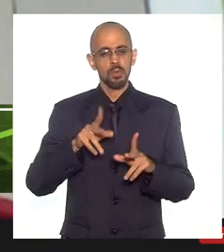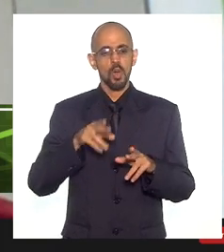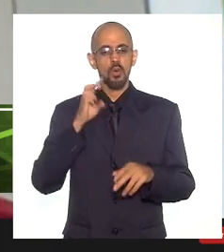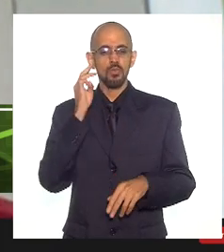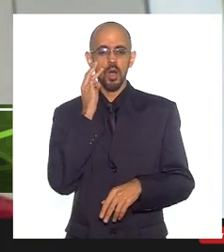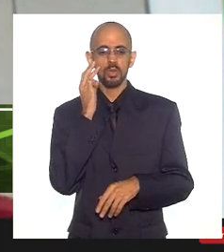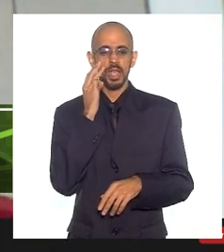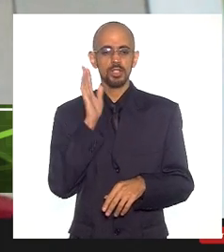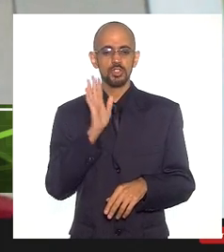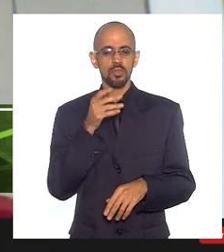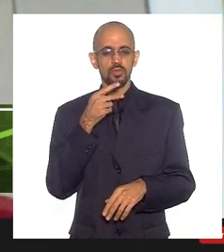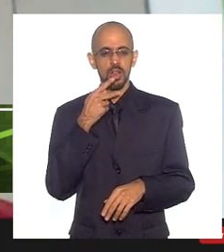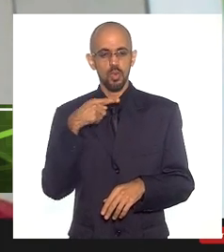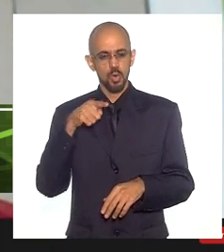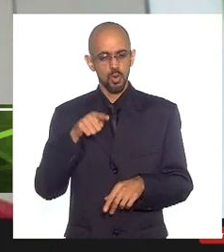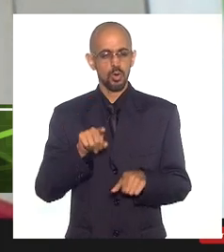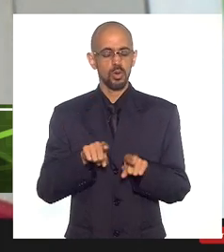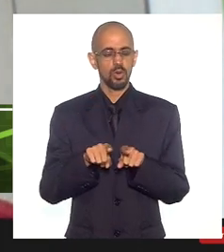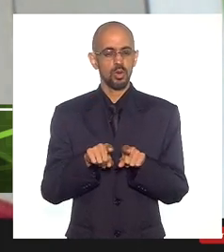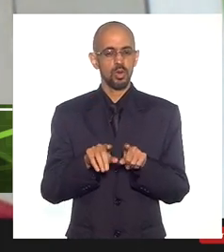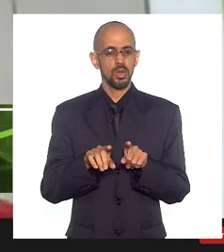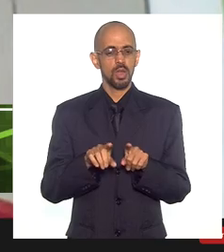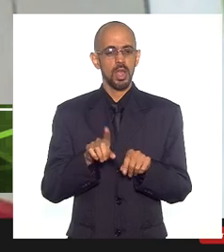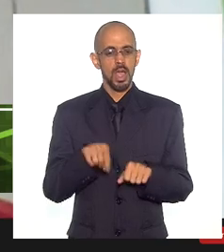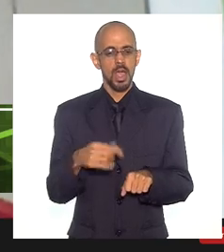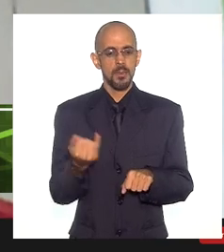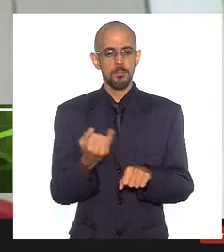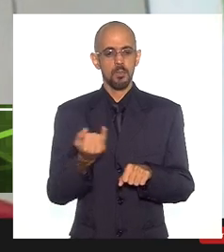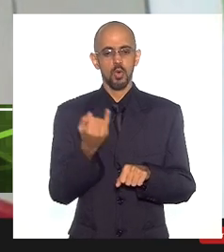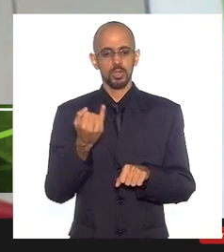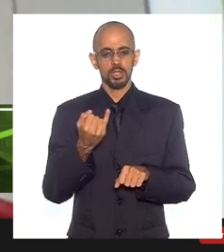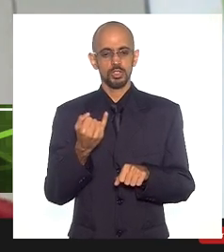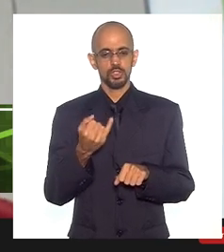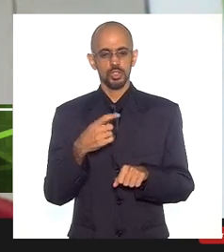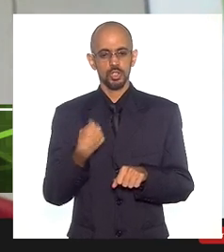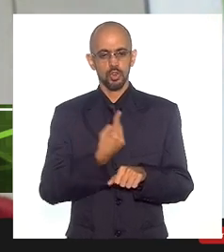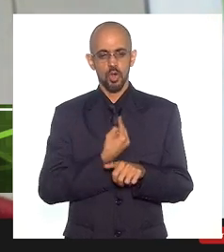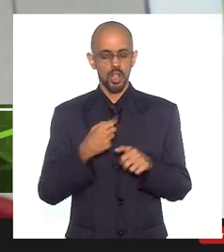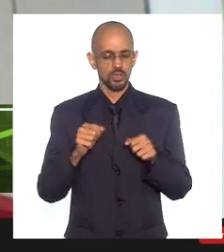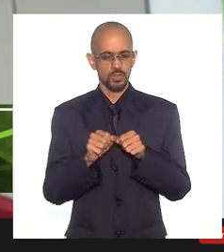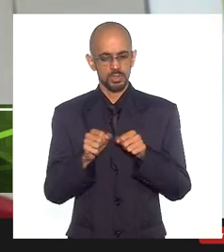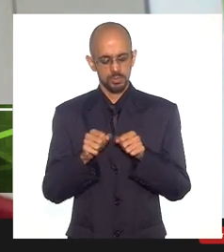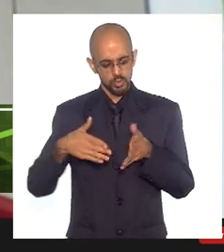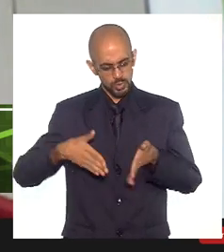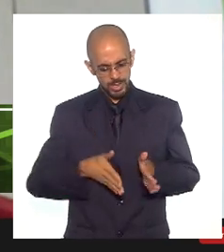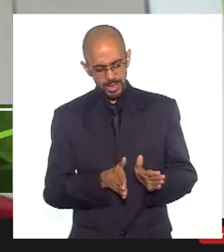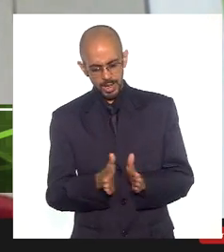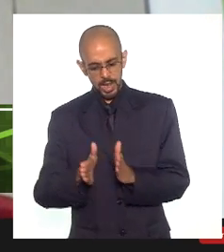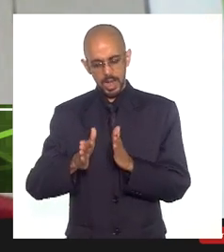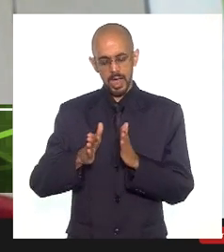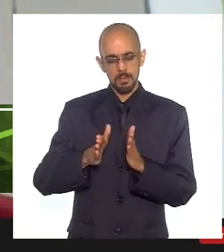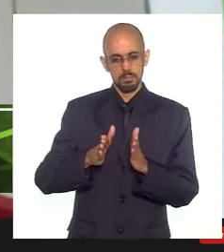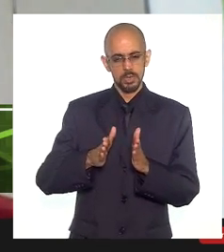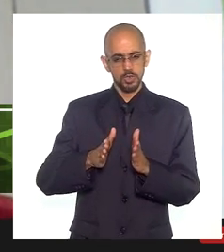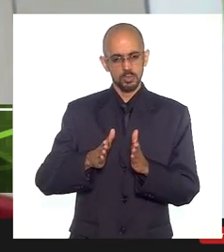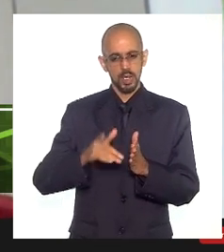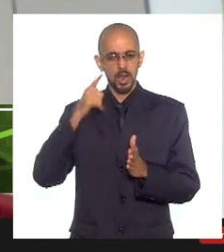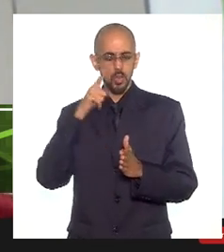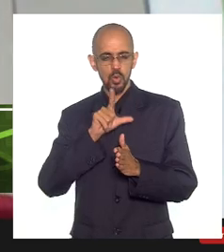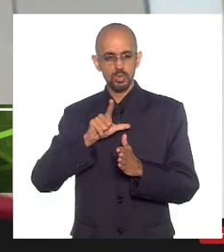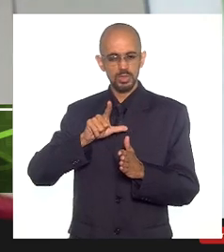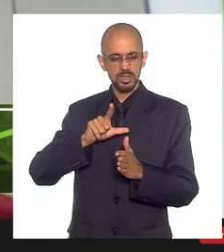é o tema dos dois décimos. Ele é fundamental para que, de fato, a gente caminhe no sentido de consolidar a autonomia